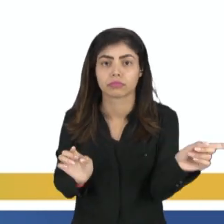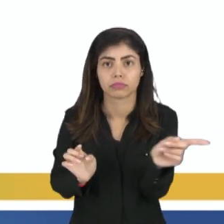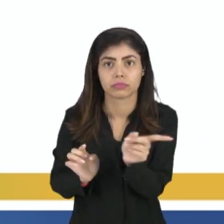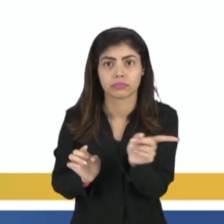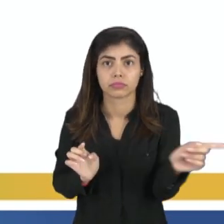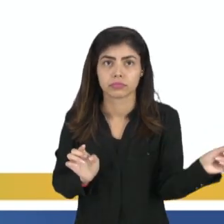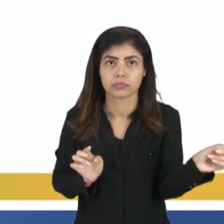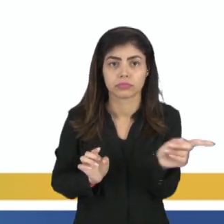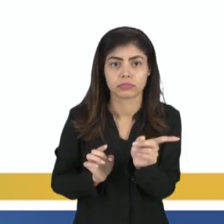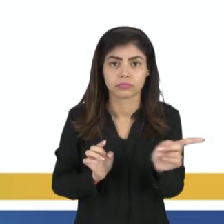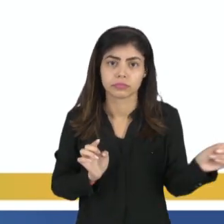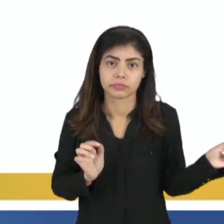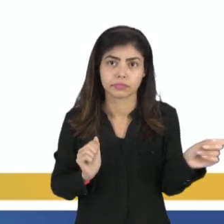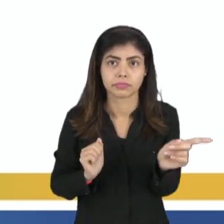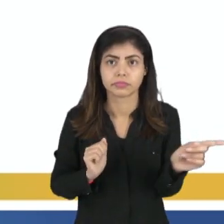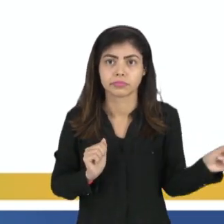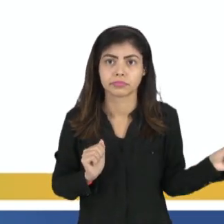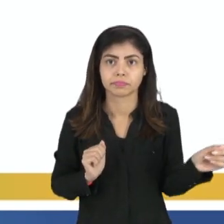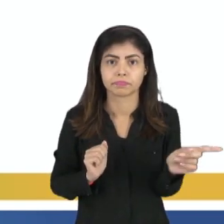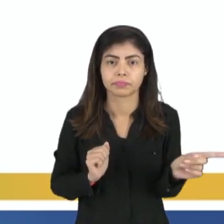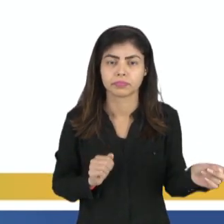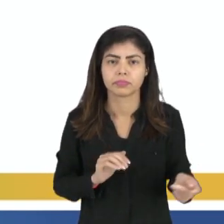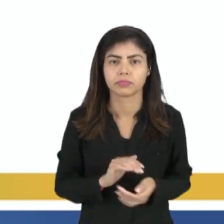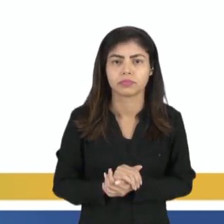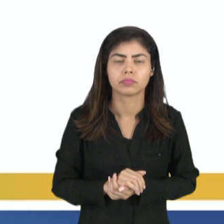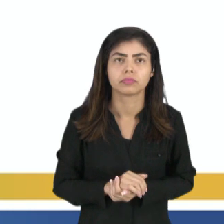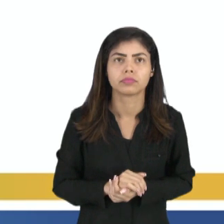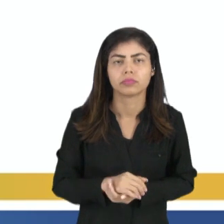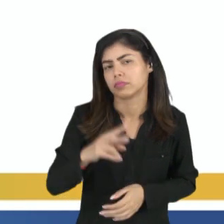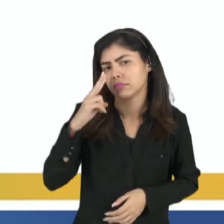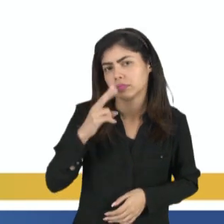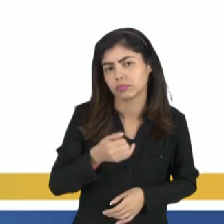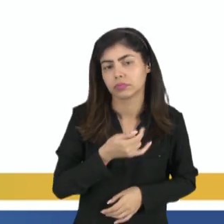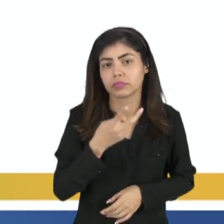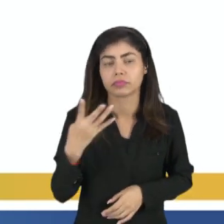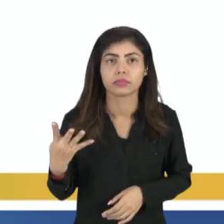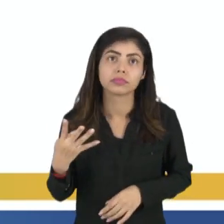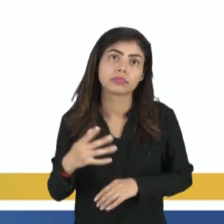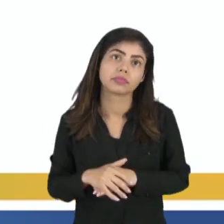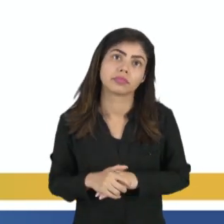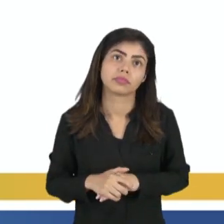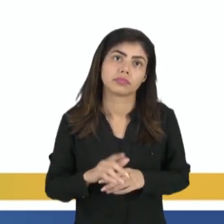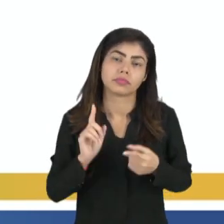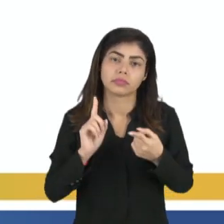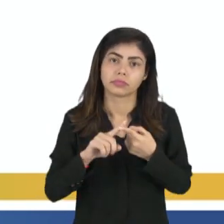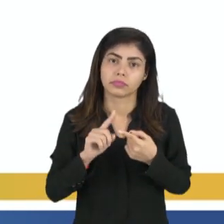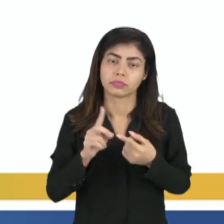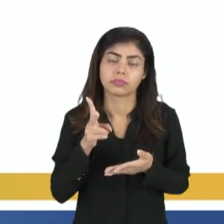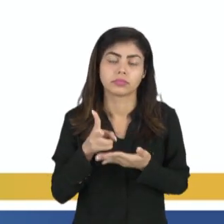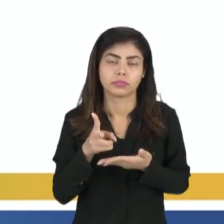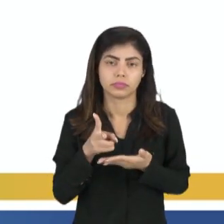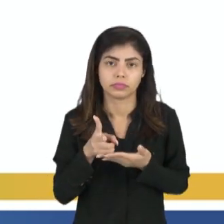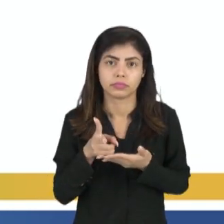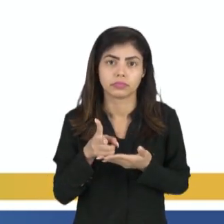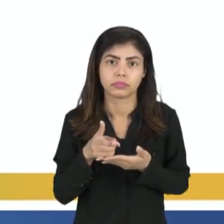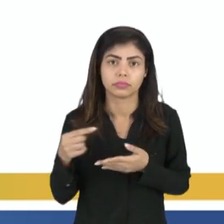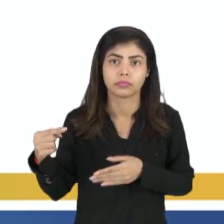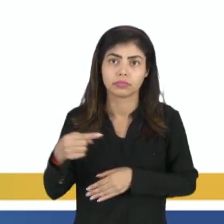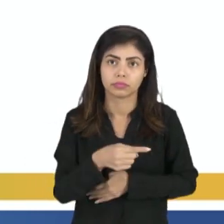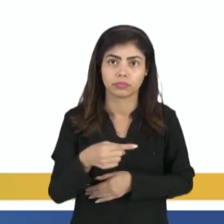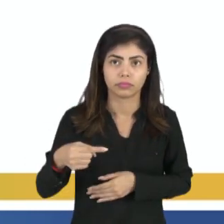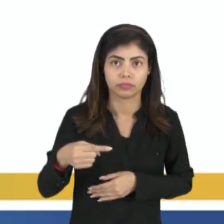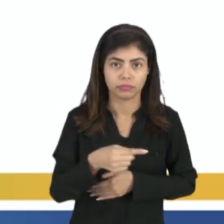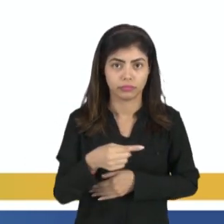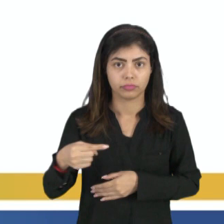seta da direita para a esquerda e vamos contar aí as sílabas sempre neste mesmo sentido